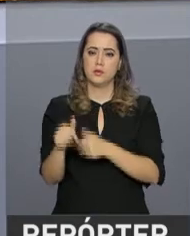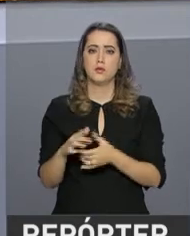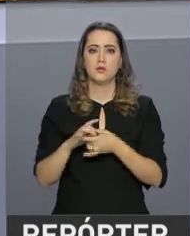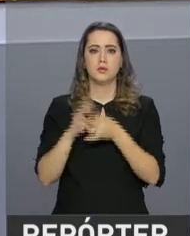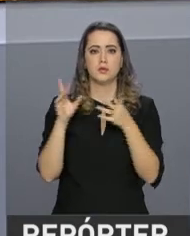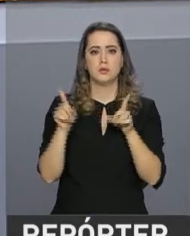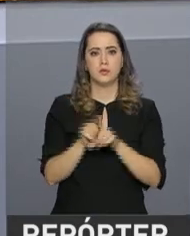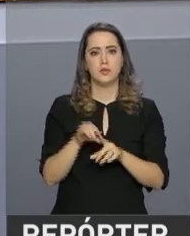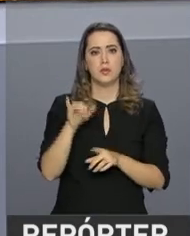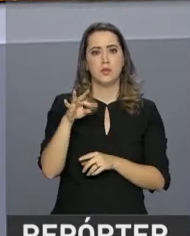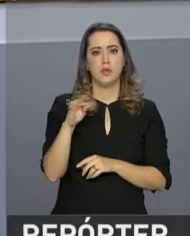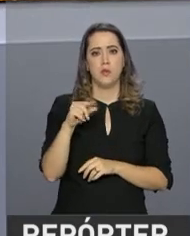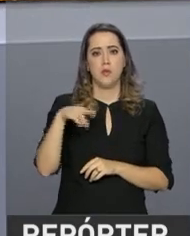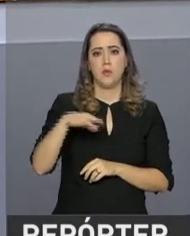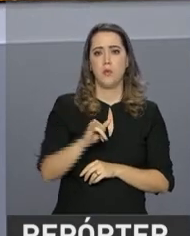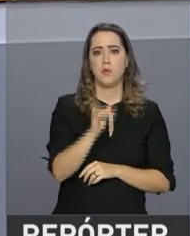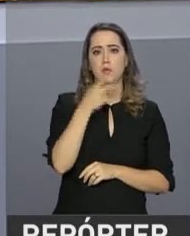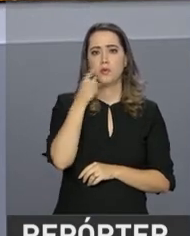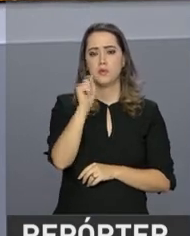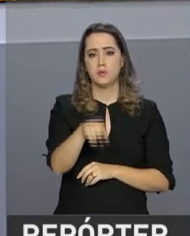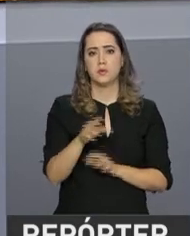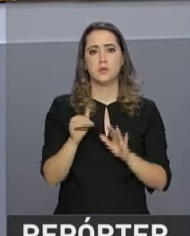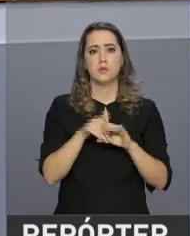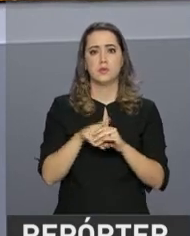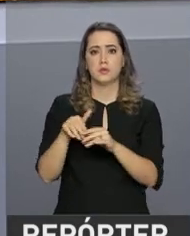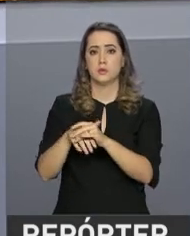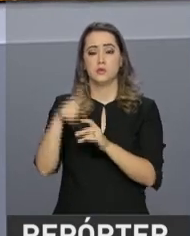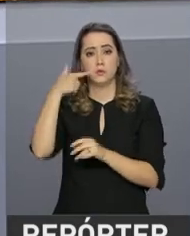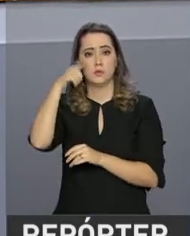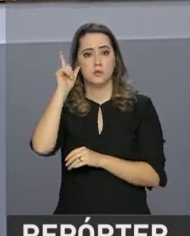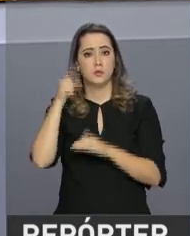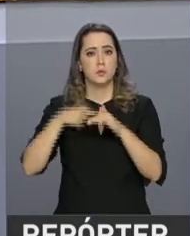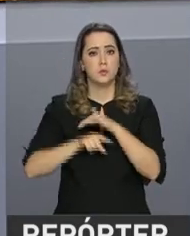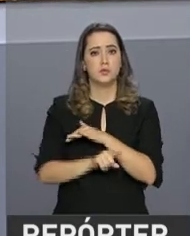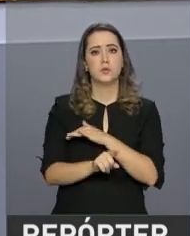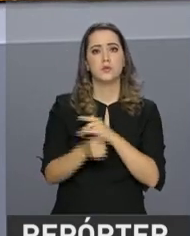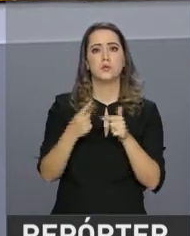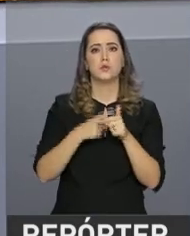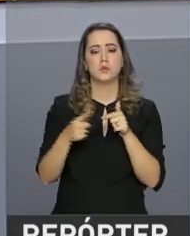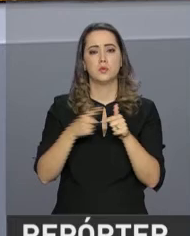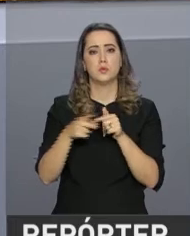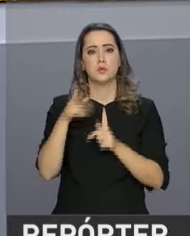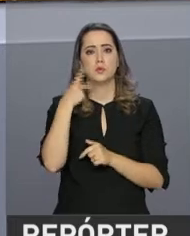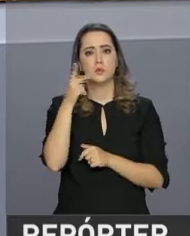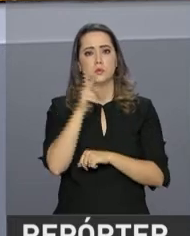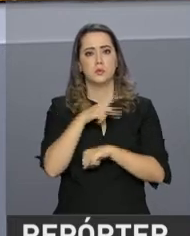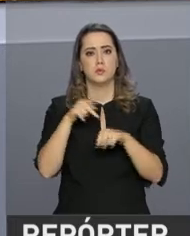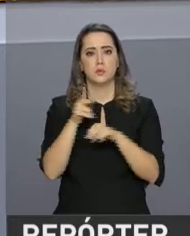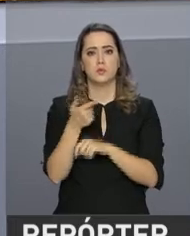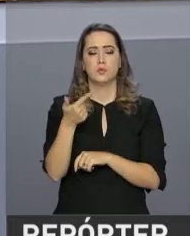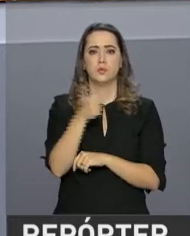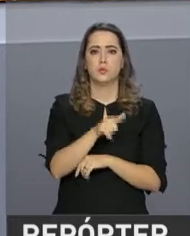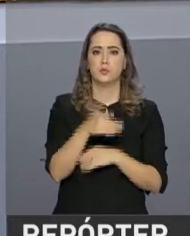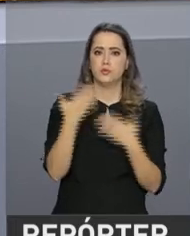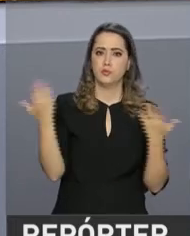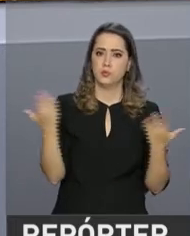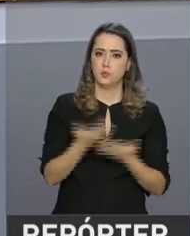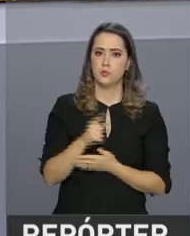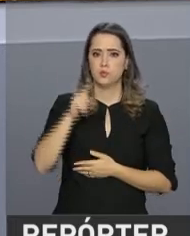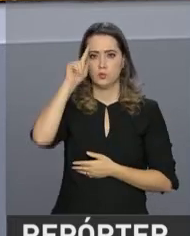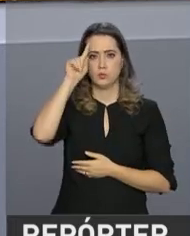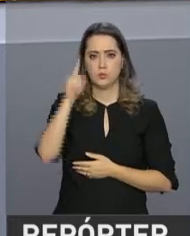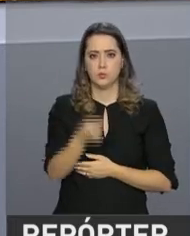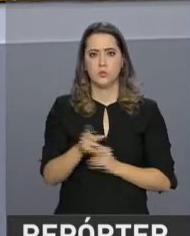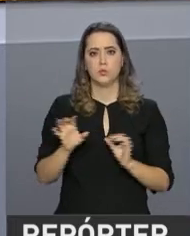independente o itamaraty afirma que as eleições de ontem aprofundam a crise política no país reforça o caráter autoritário